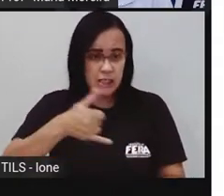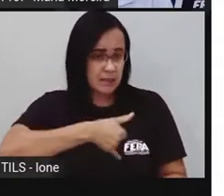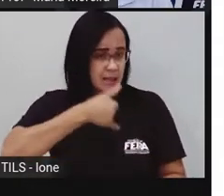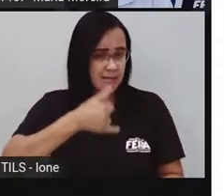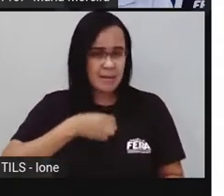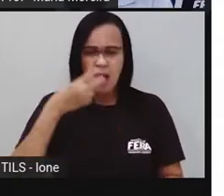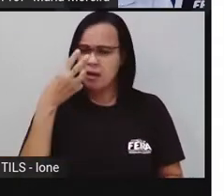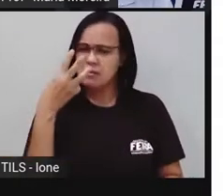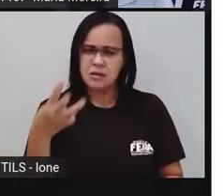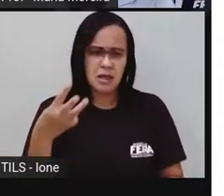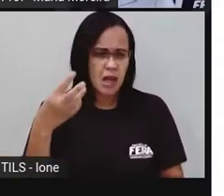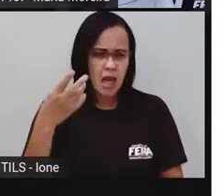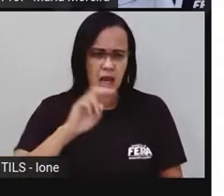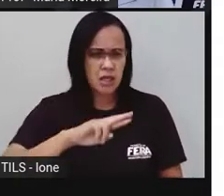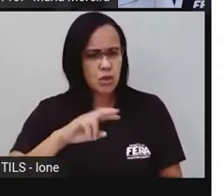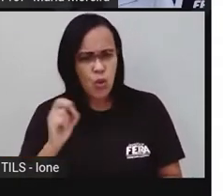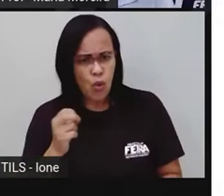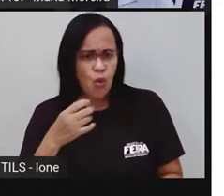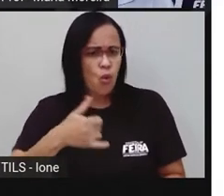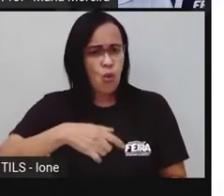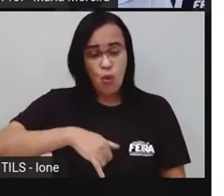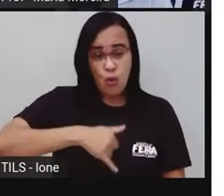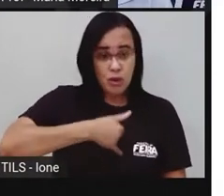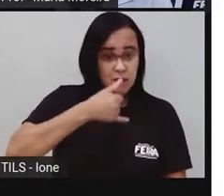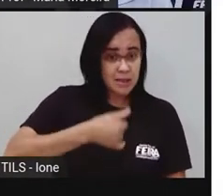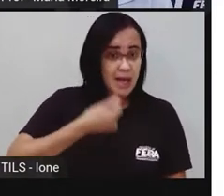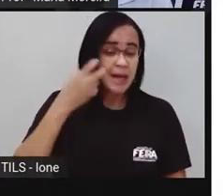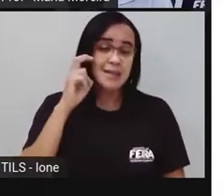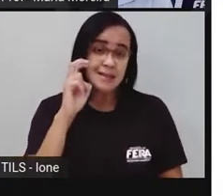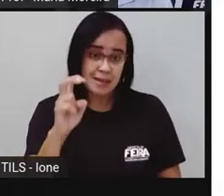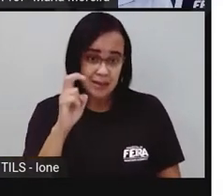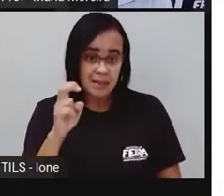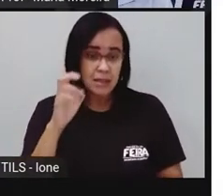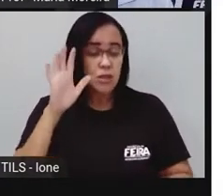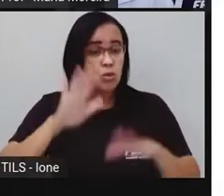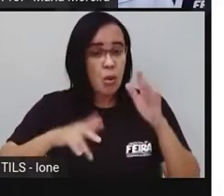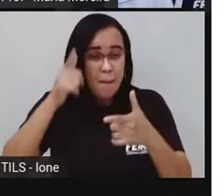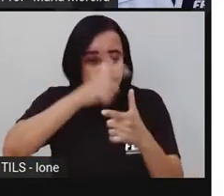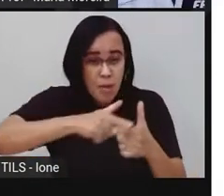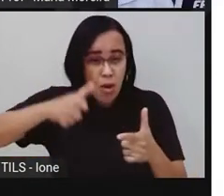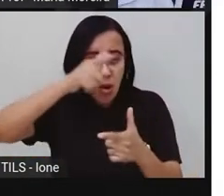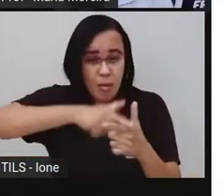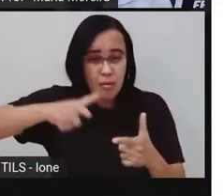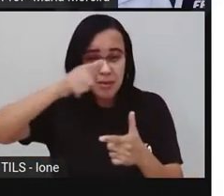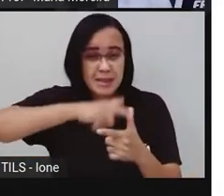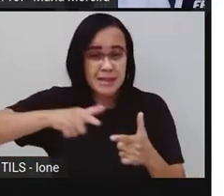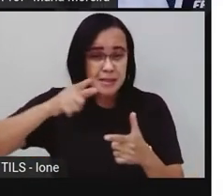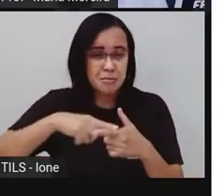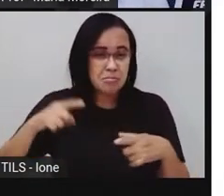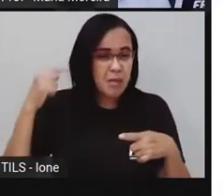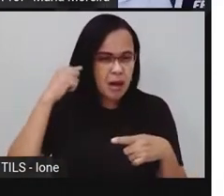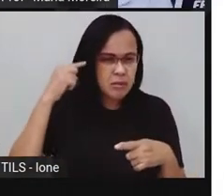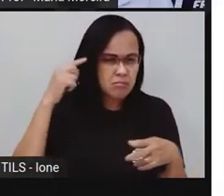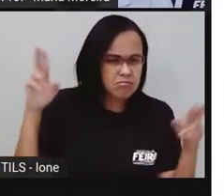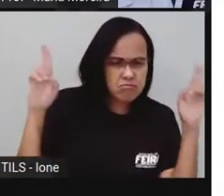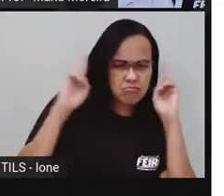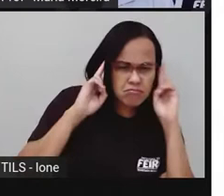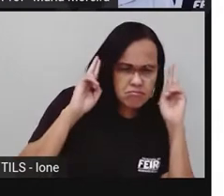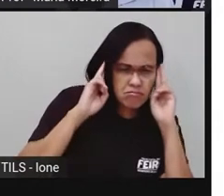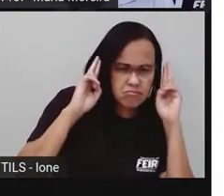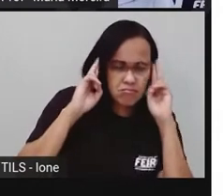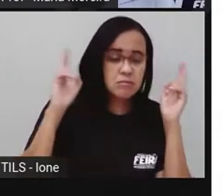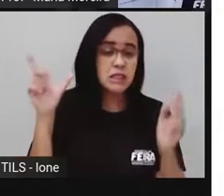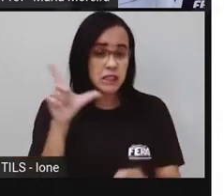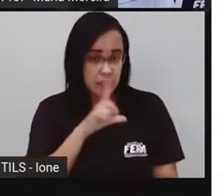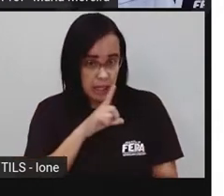problemas auditivos então de trás aí dois assuntos que a gente já passou primeiro quando a pro falou aí né sobre a audição